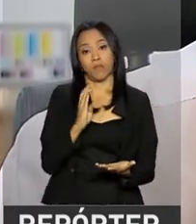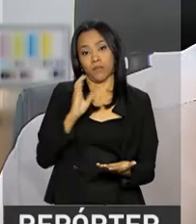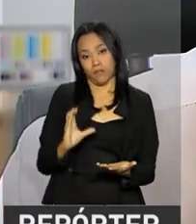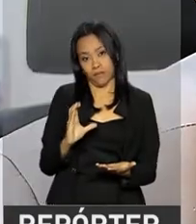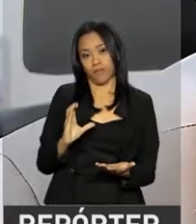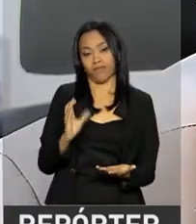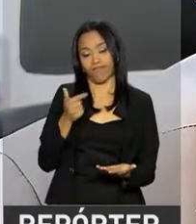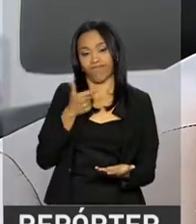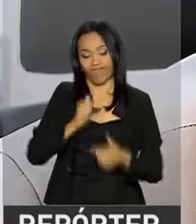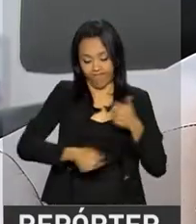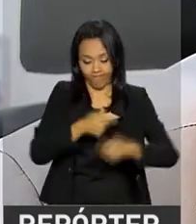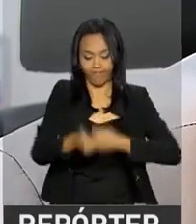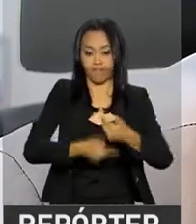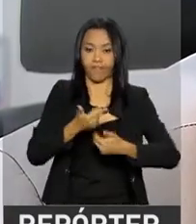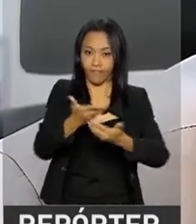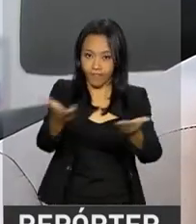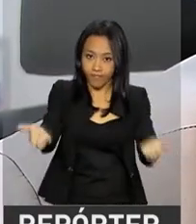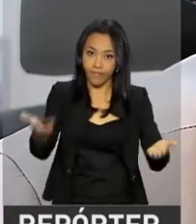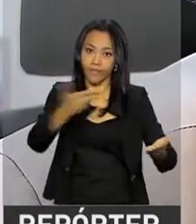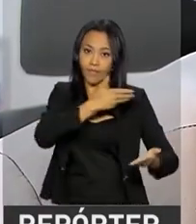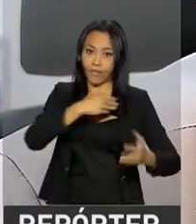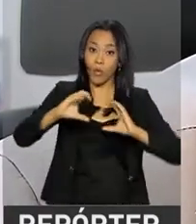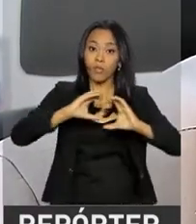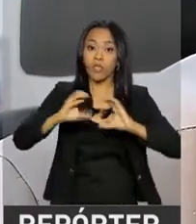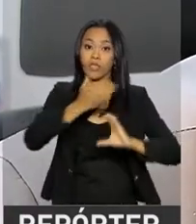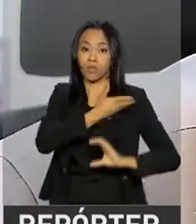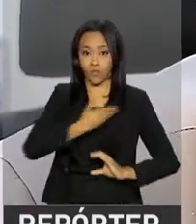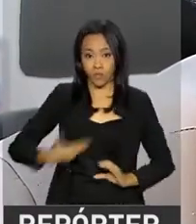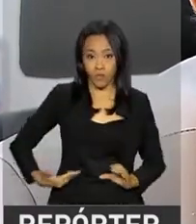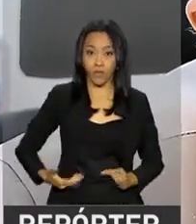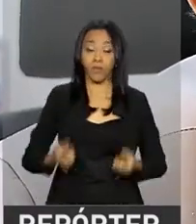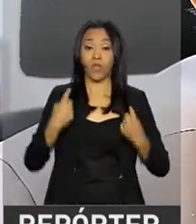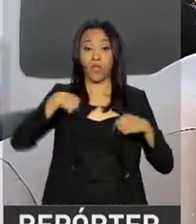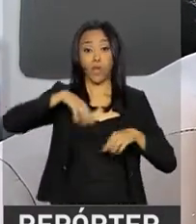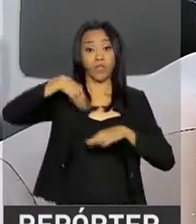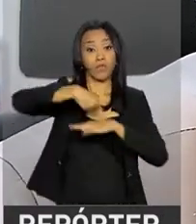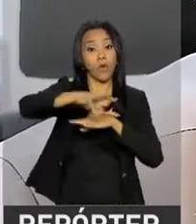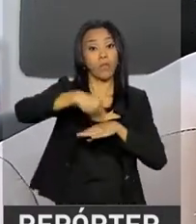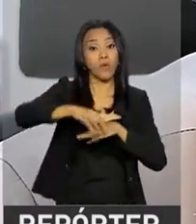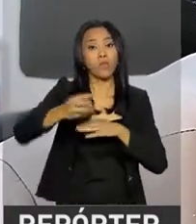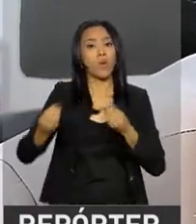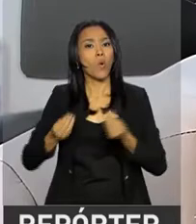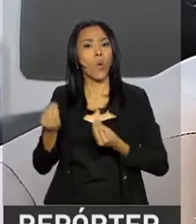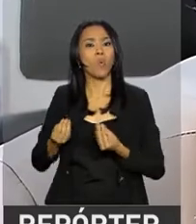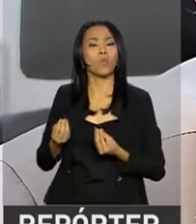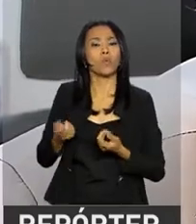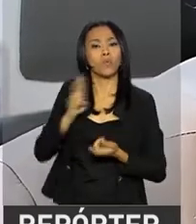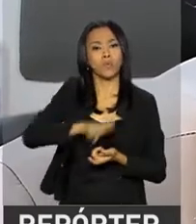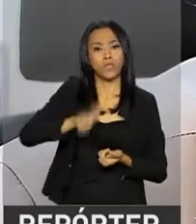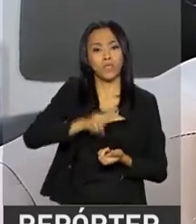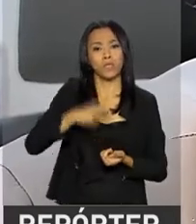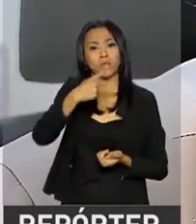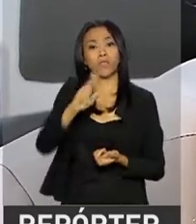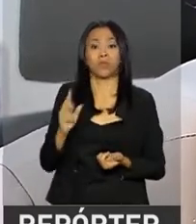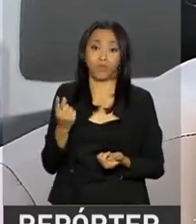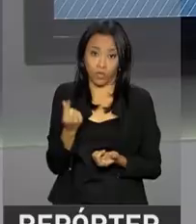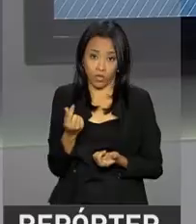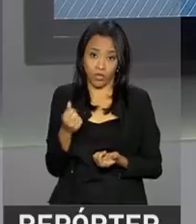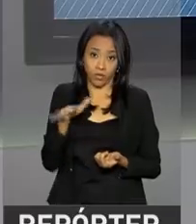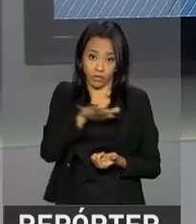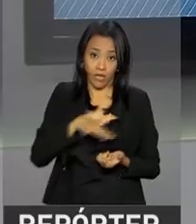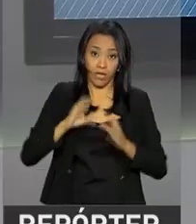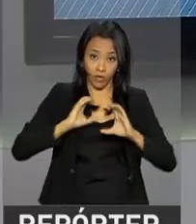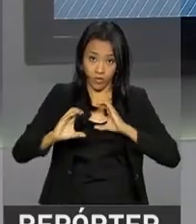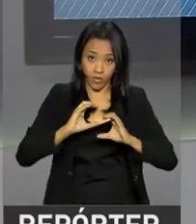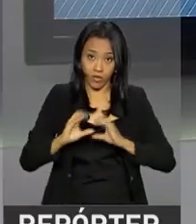pública nós estamos informando ao contribuinte como estamos gastando dinheiro dele na área de comunicação